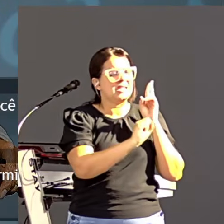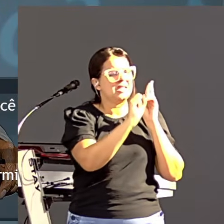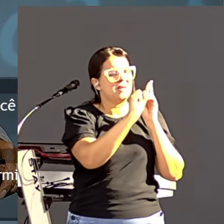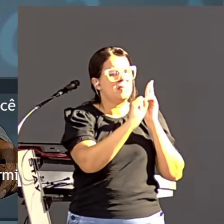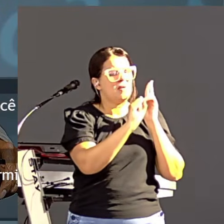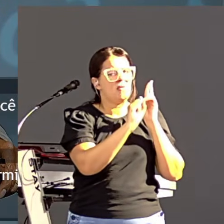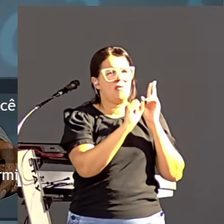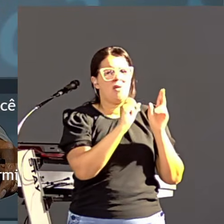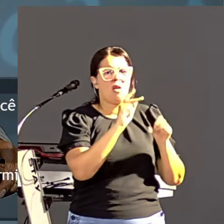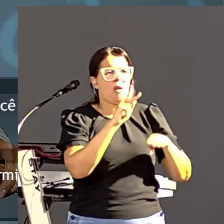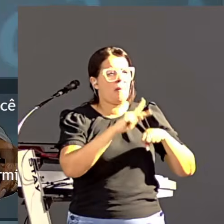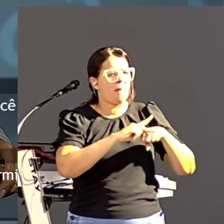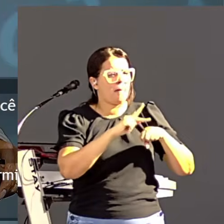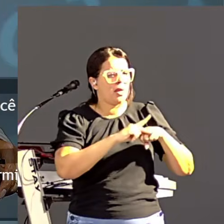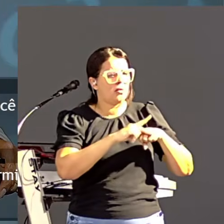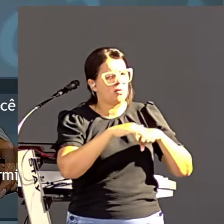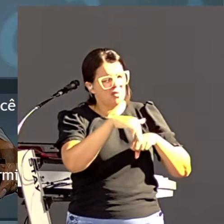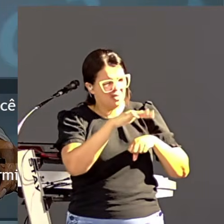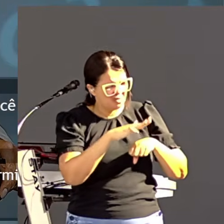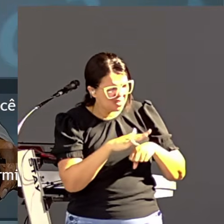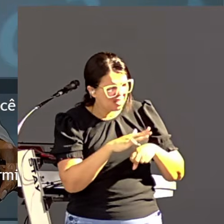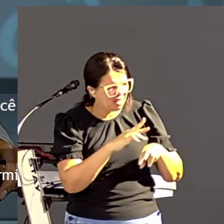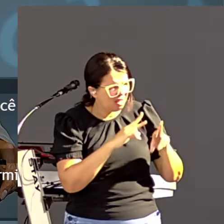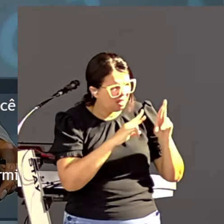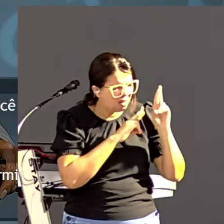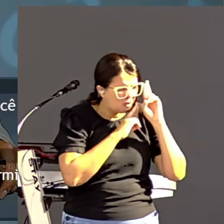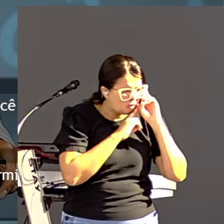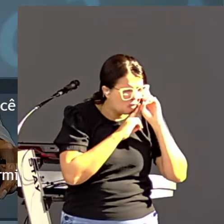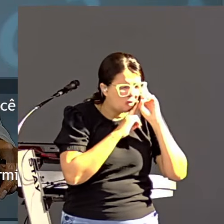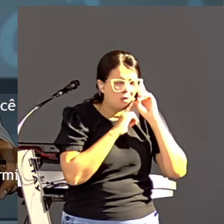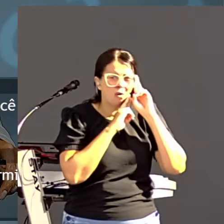Pedro: Você está dormindo?